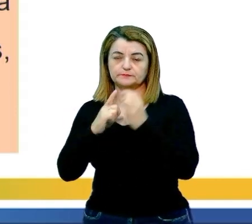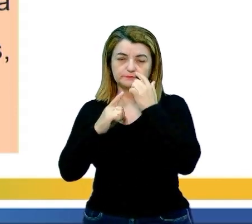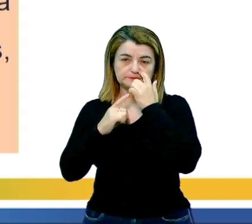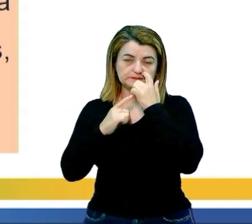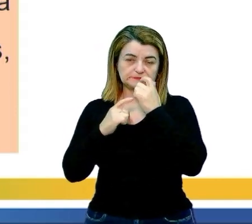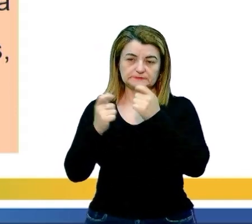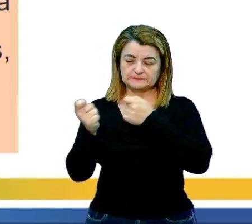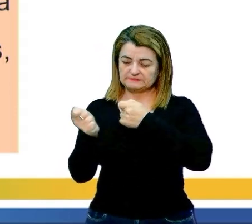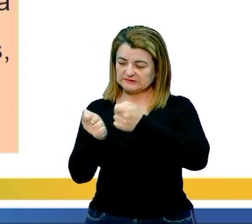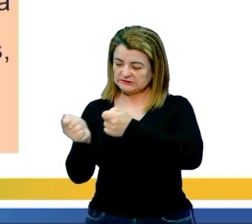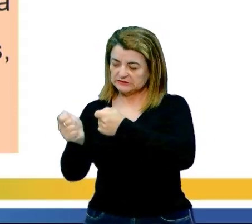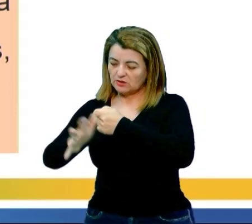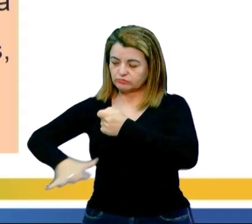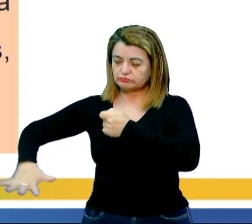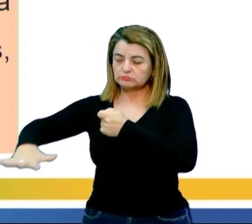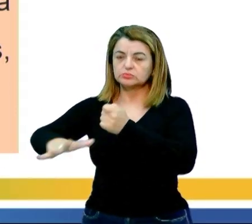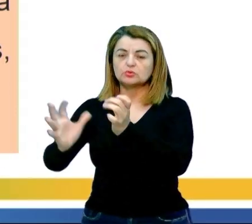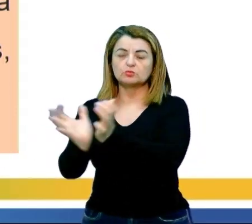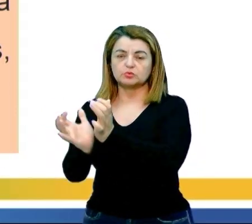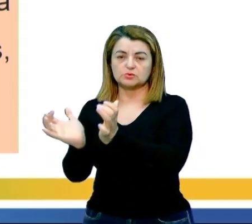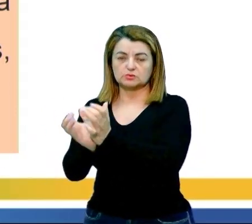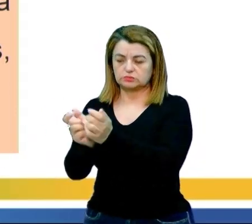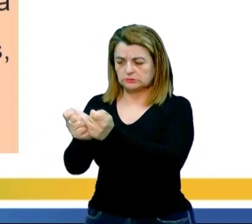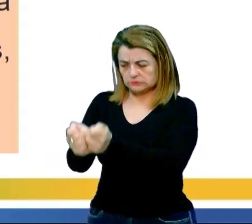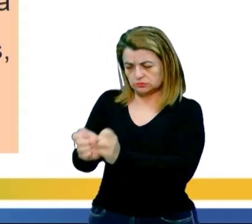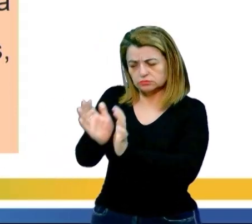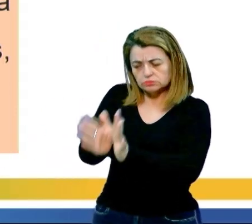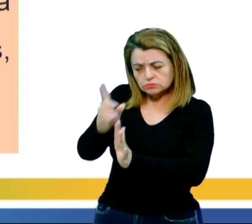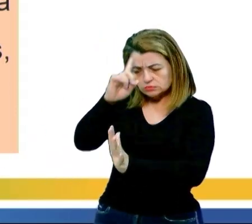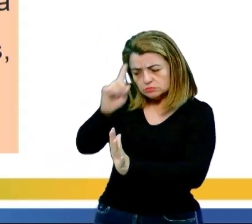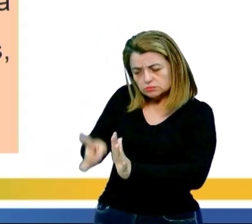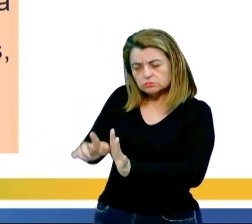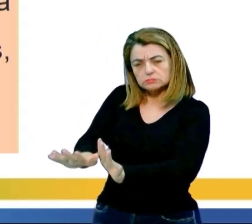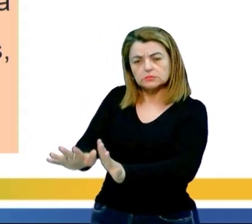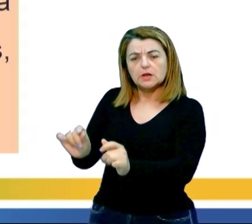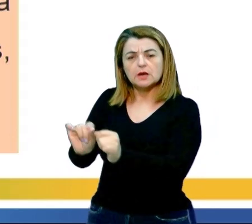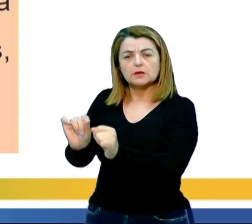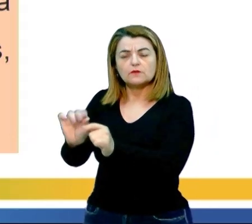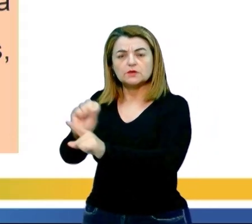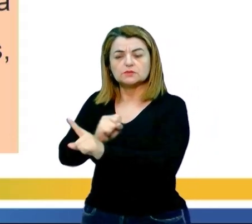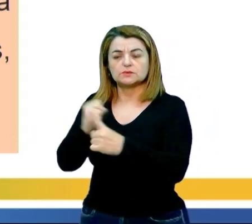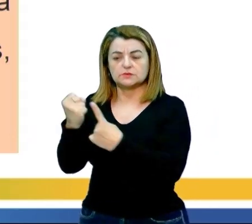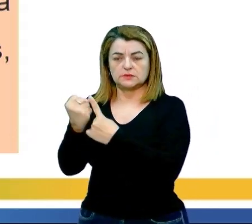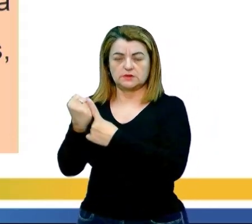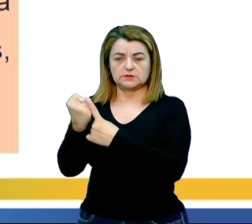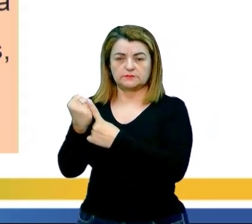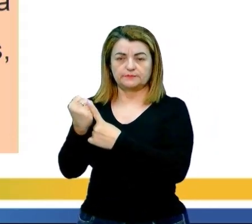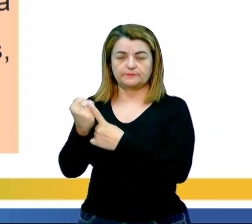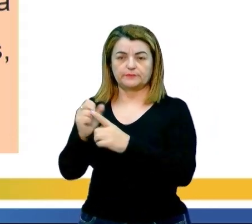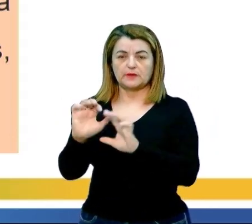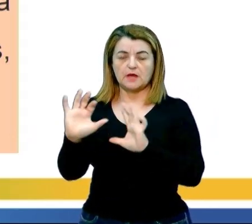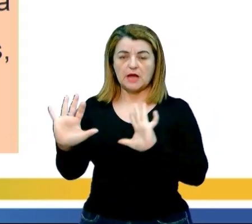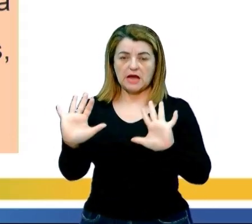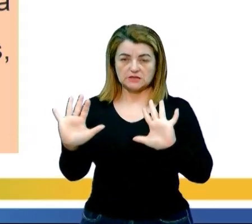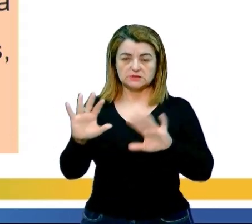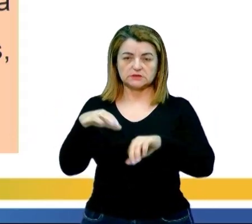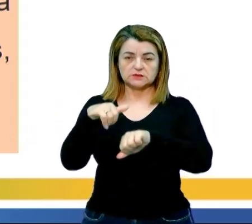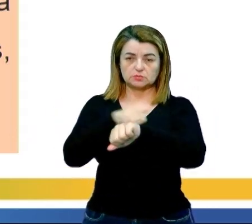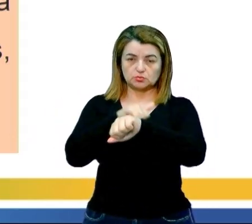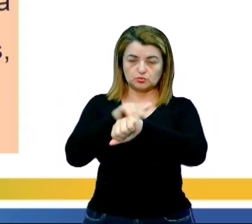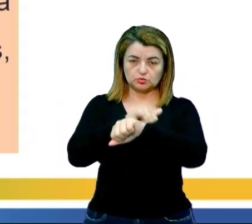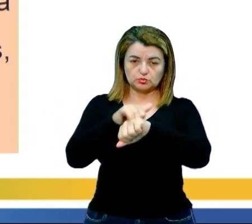já adestrados que formam uma sociedade. Na verdade, todos esses